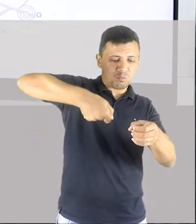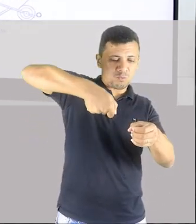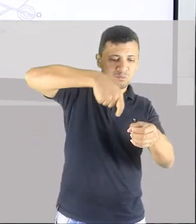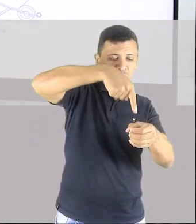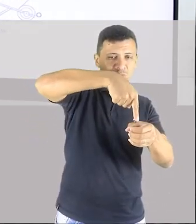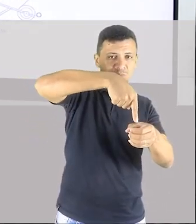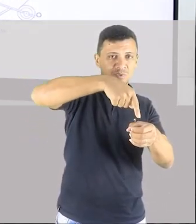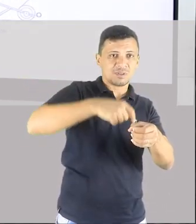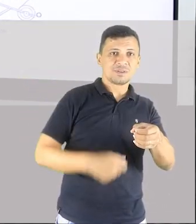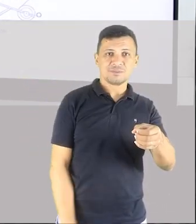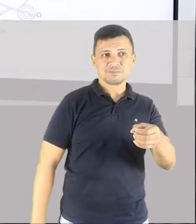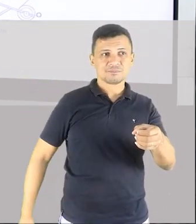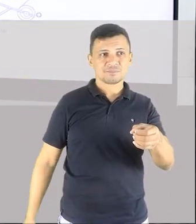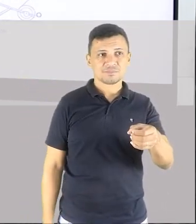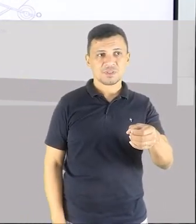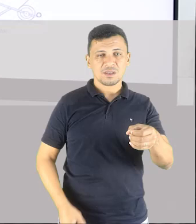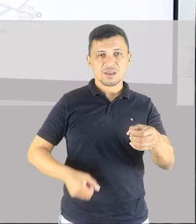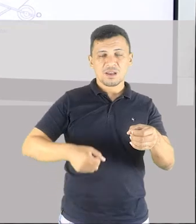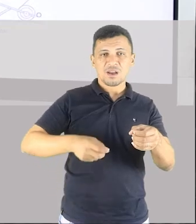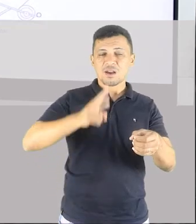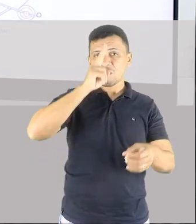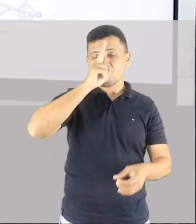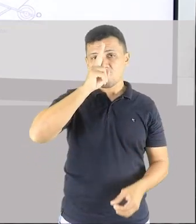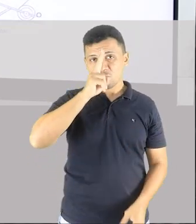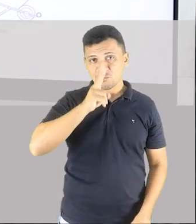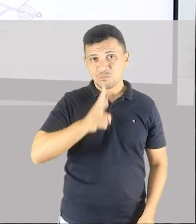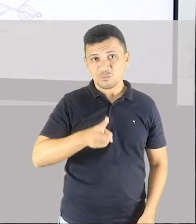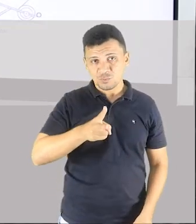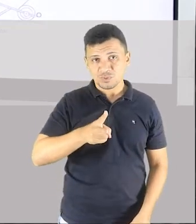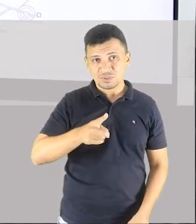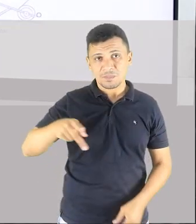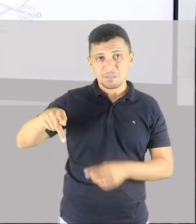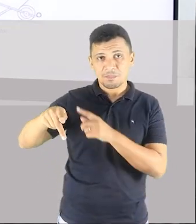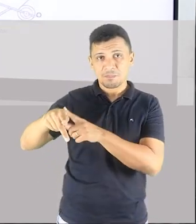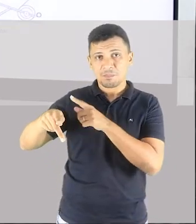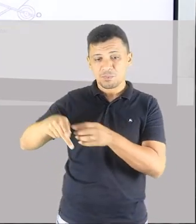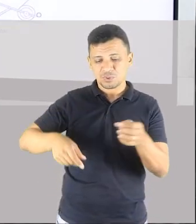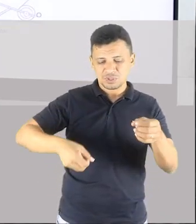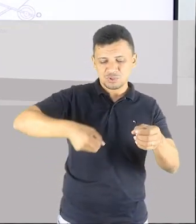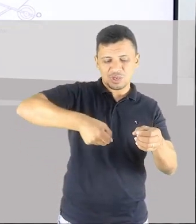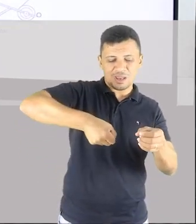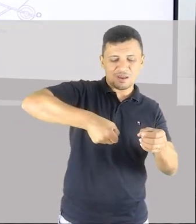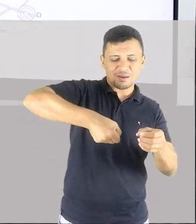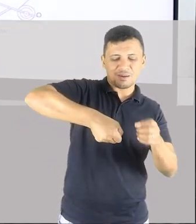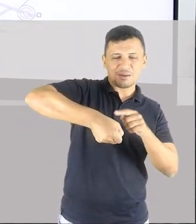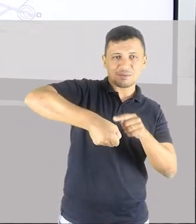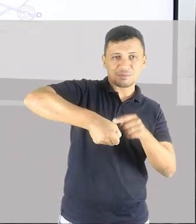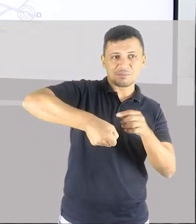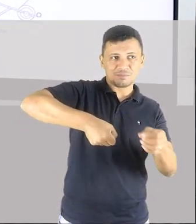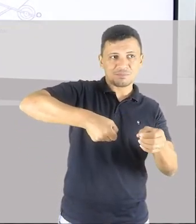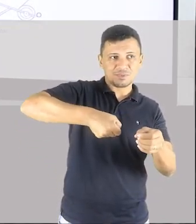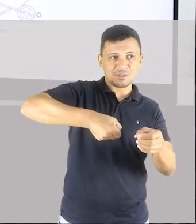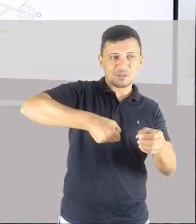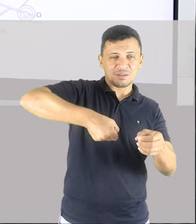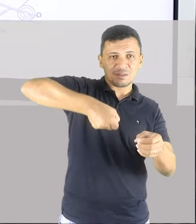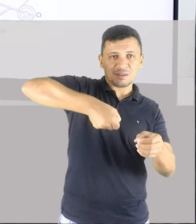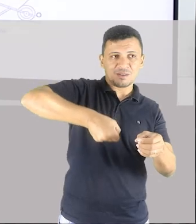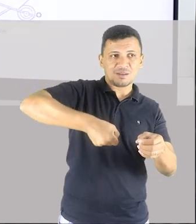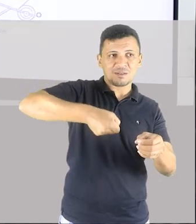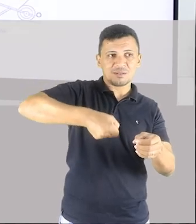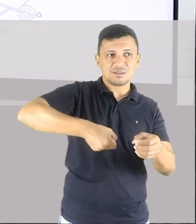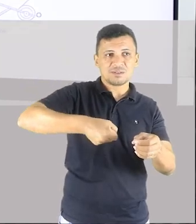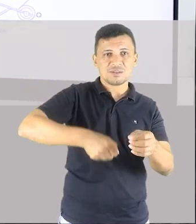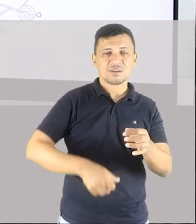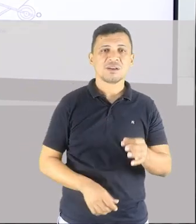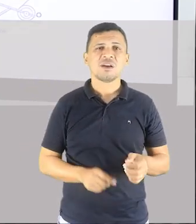apoio. A força que você vai fazer é na outra extremidade. E a força nessa... O que